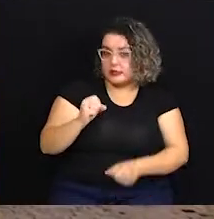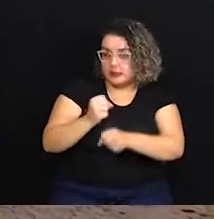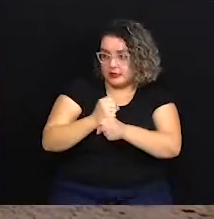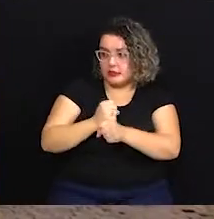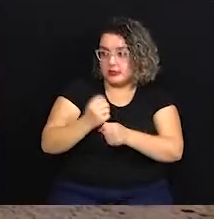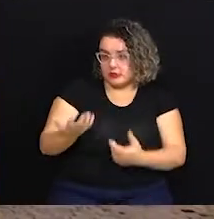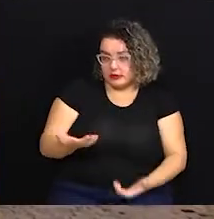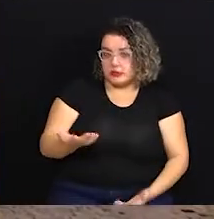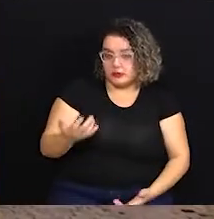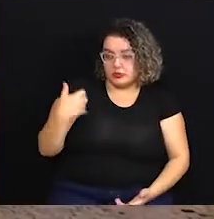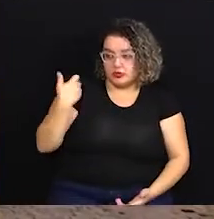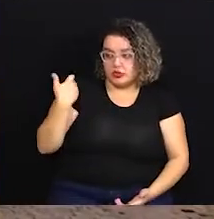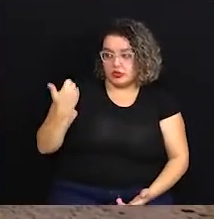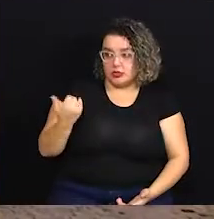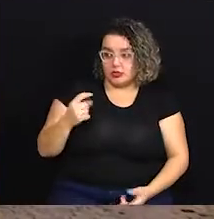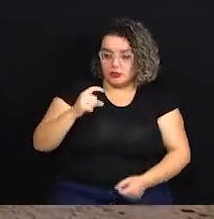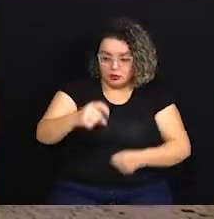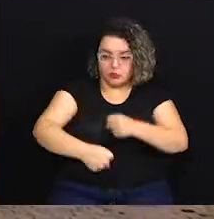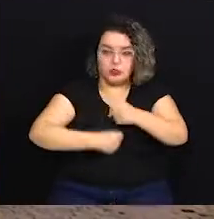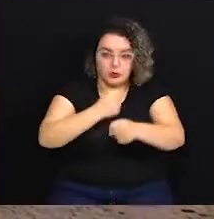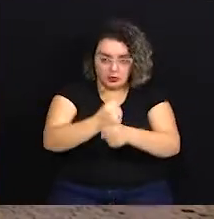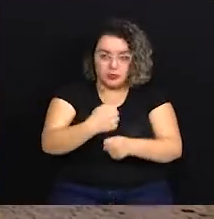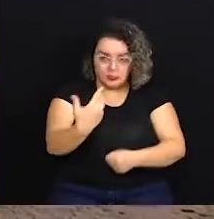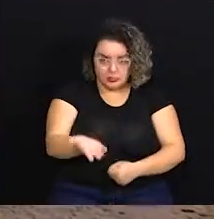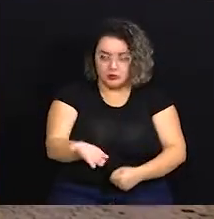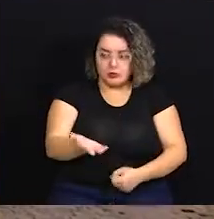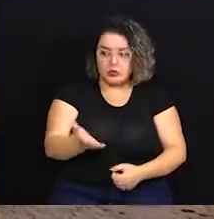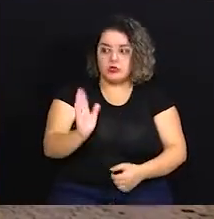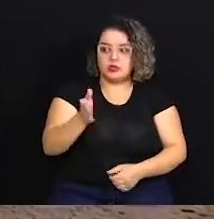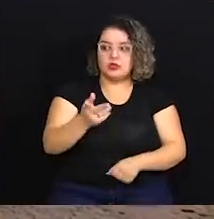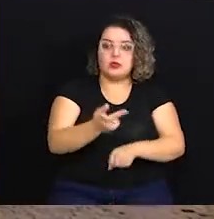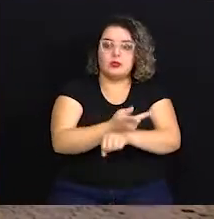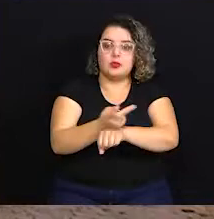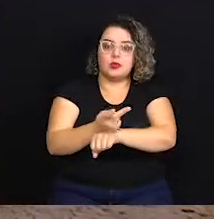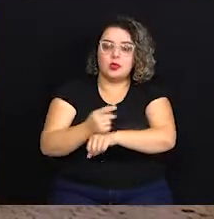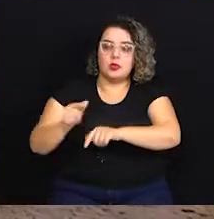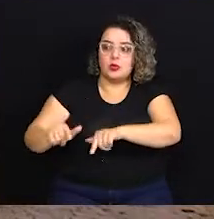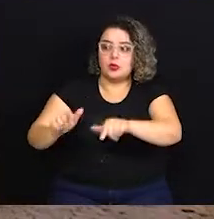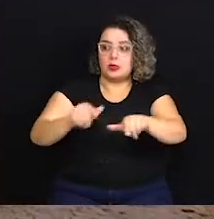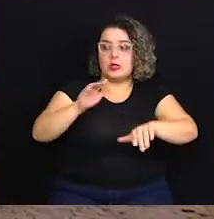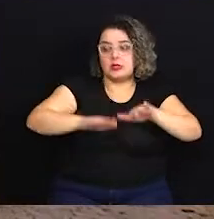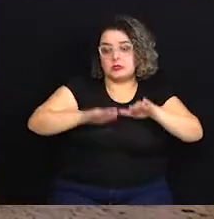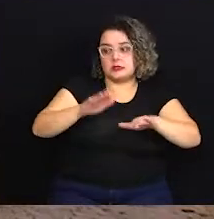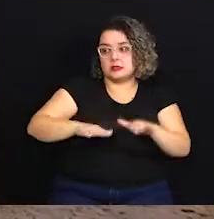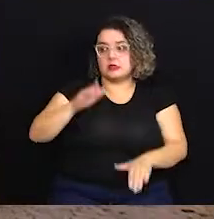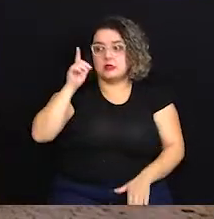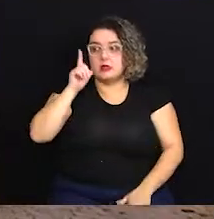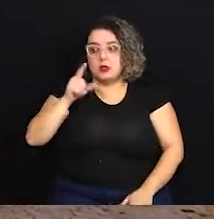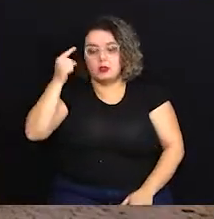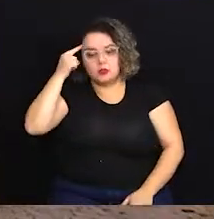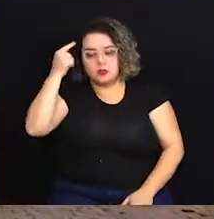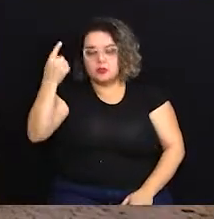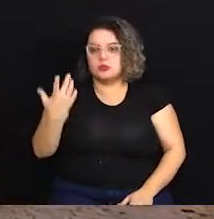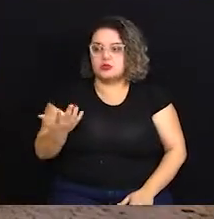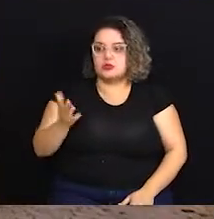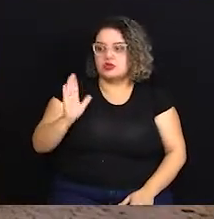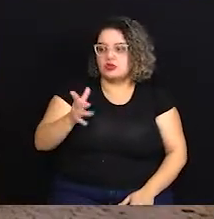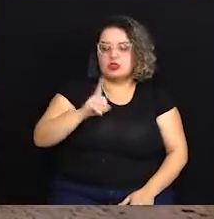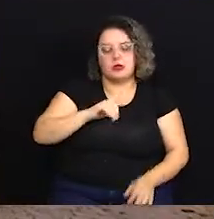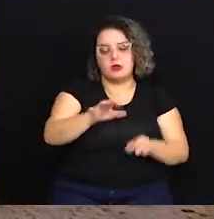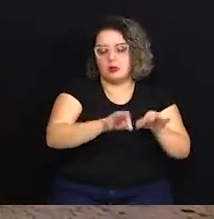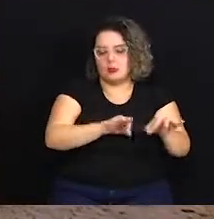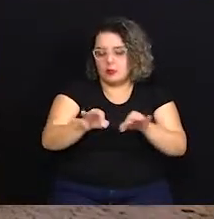vai fazer 60 anos no ano que vem. Então eu já estou buscando locais. Então, de repente, os locais que eu idealizava já tem uma